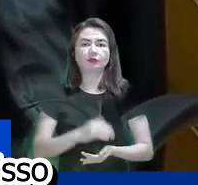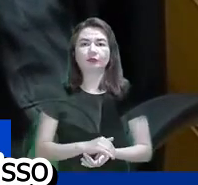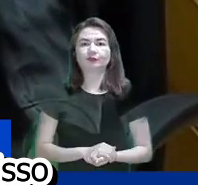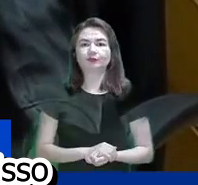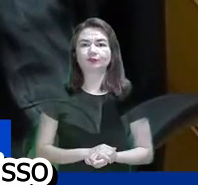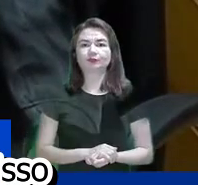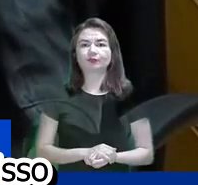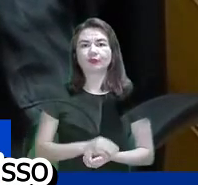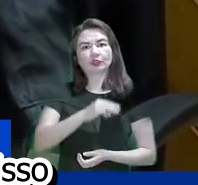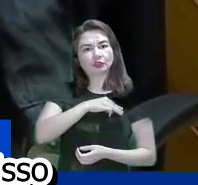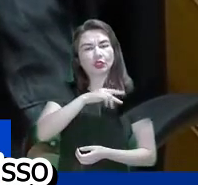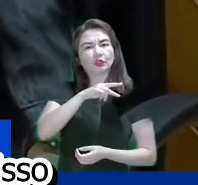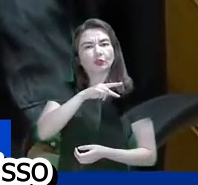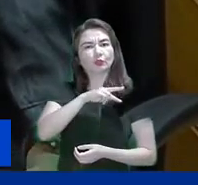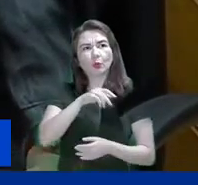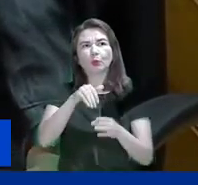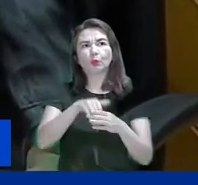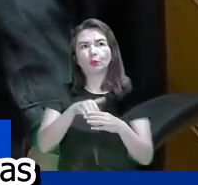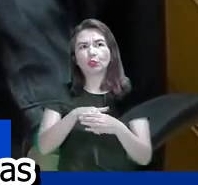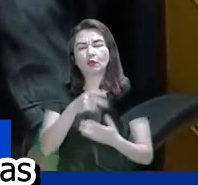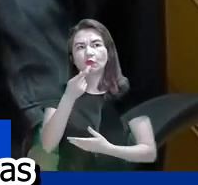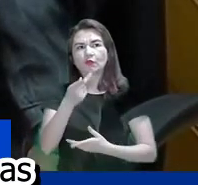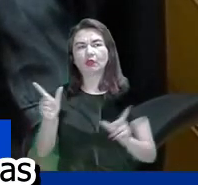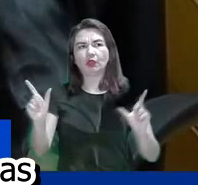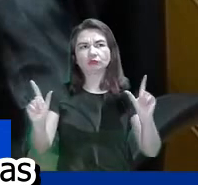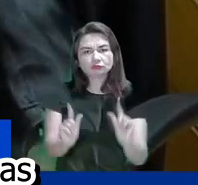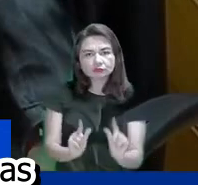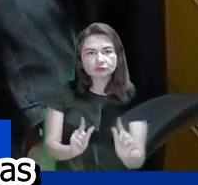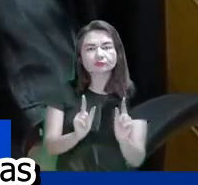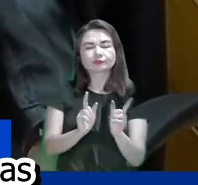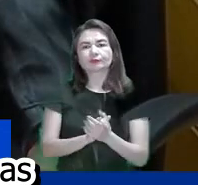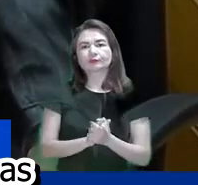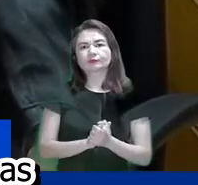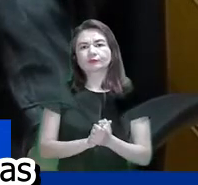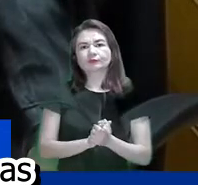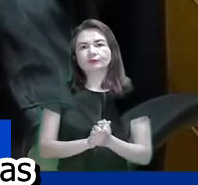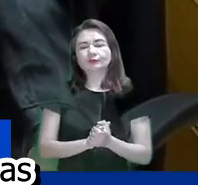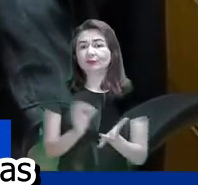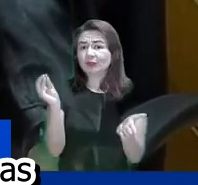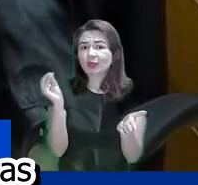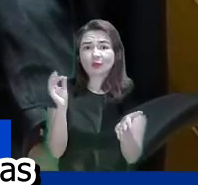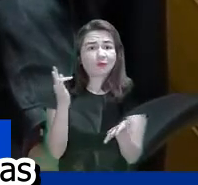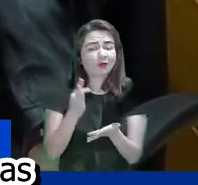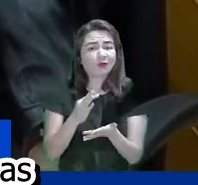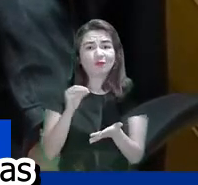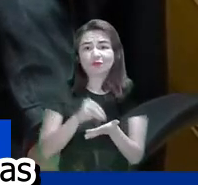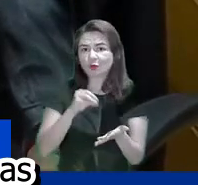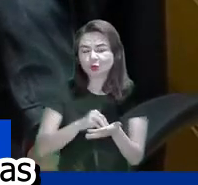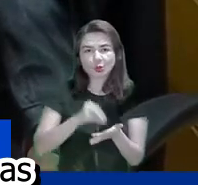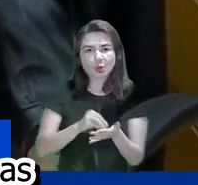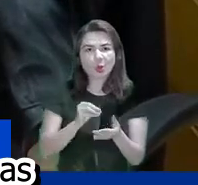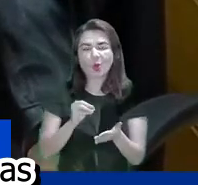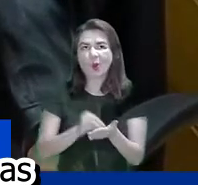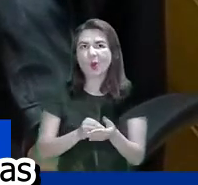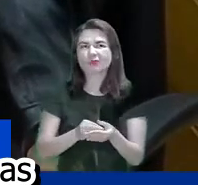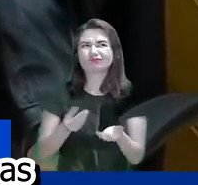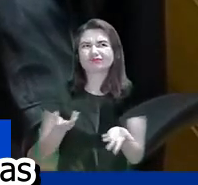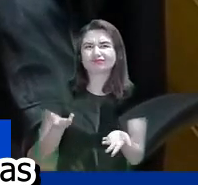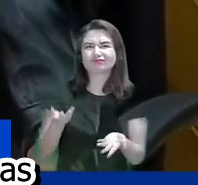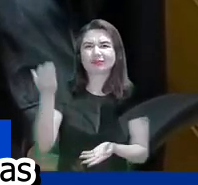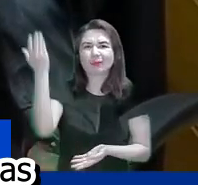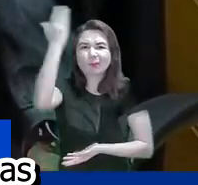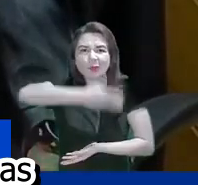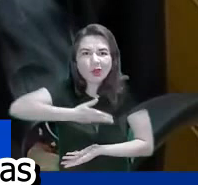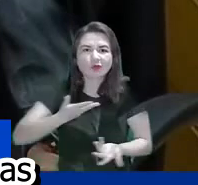síntese, que houve uma ausência de fundamentação para que deixasse de aplicar